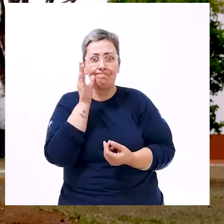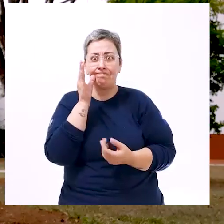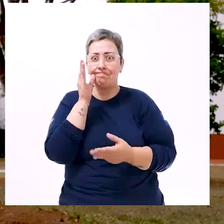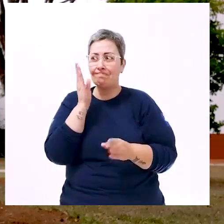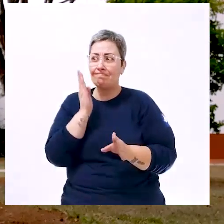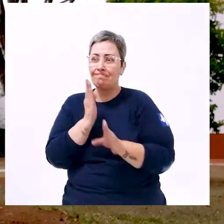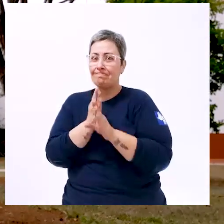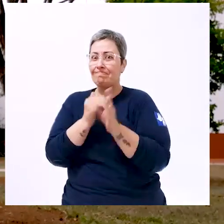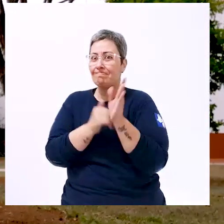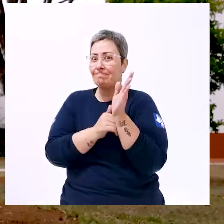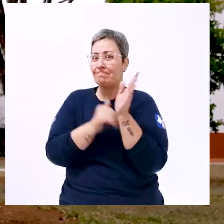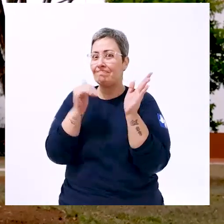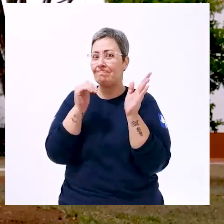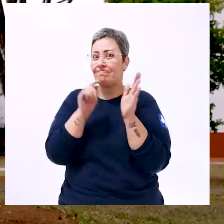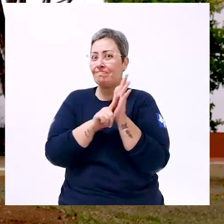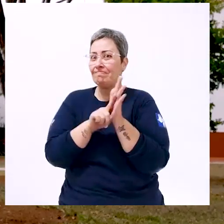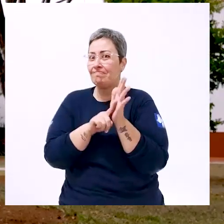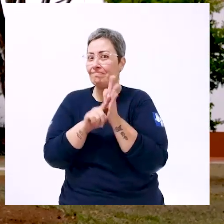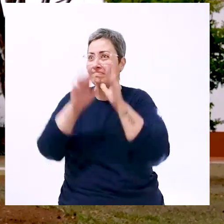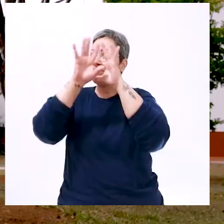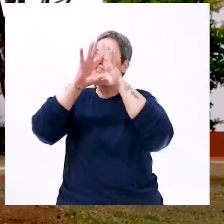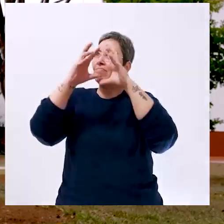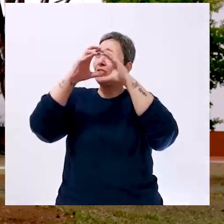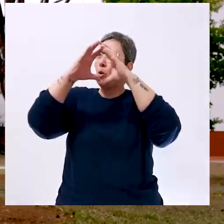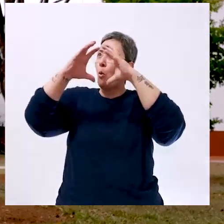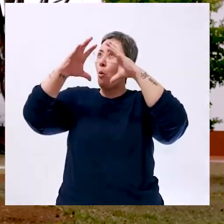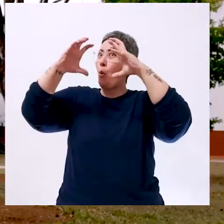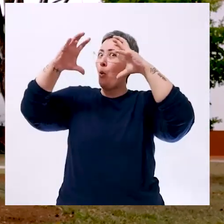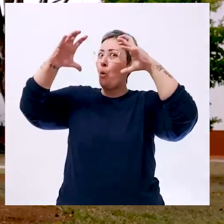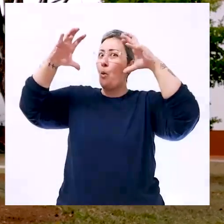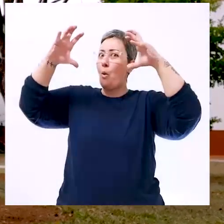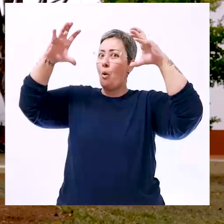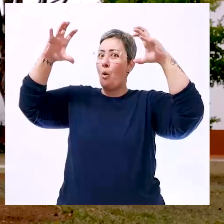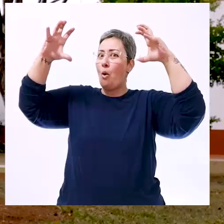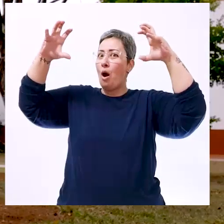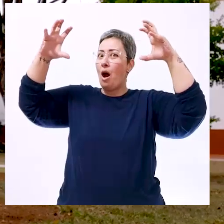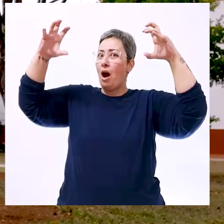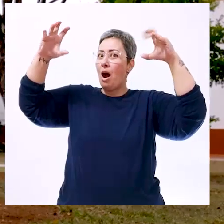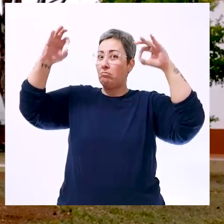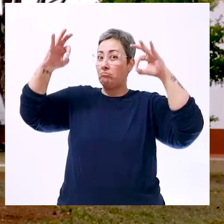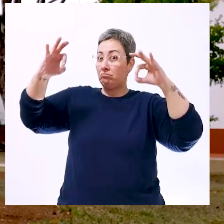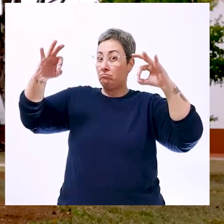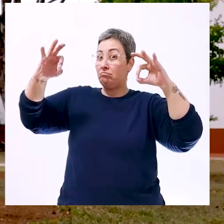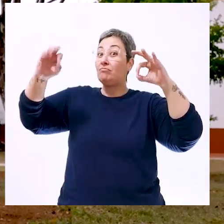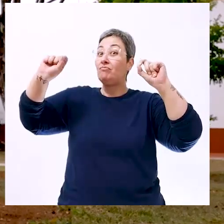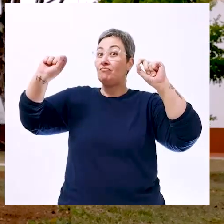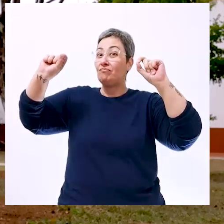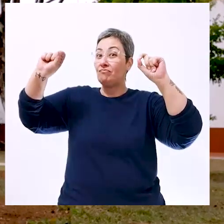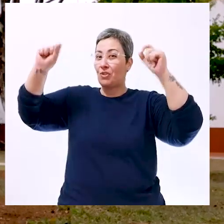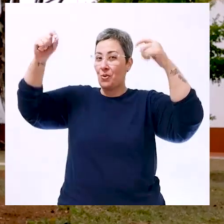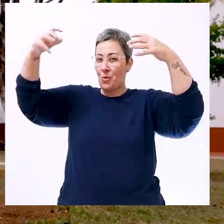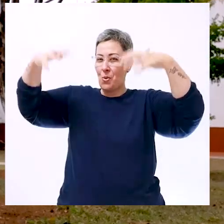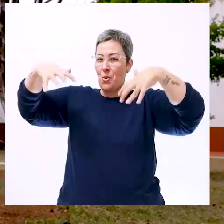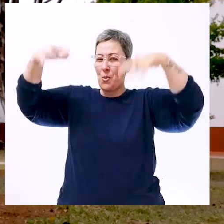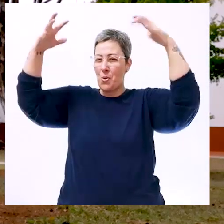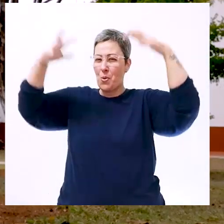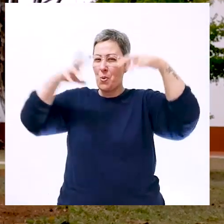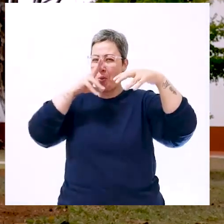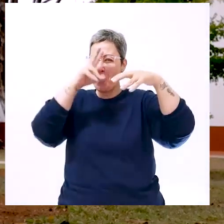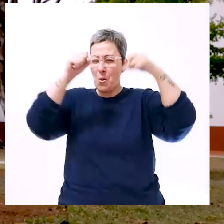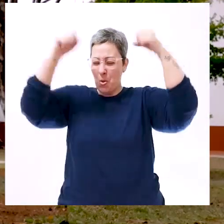Curioso, desvenda segredos e mistérios naquela nuvem que cresce, até o tamanho certo